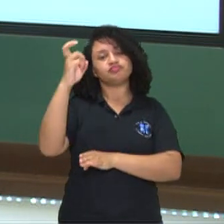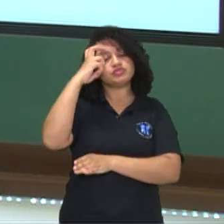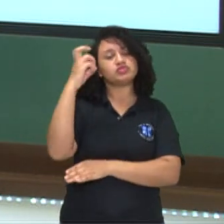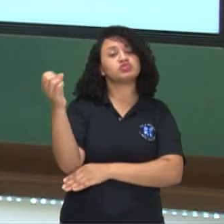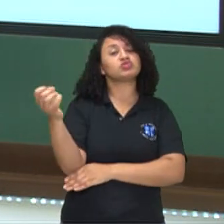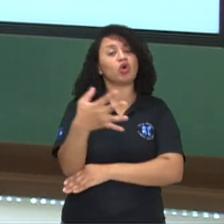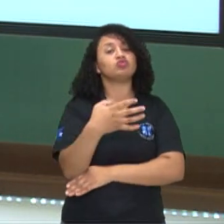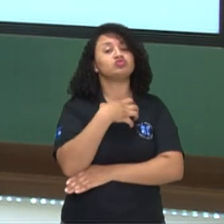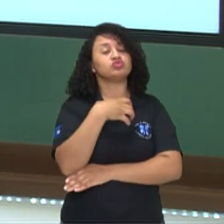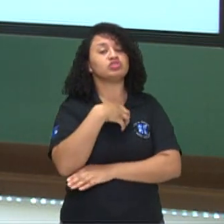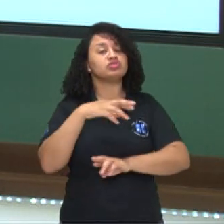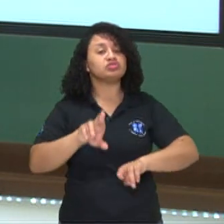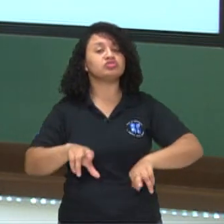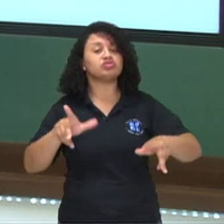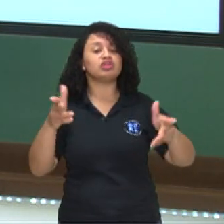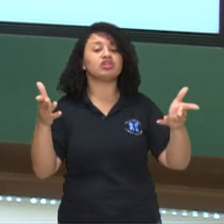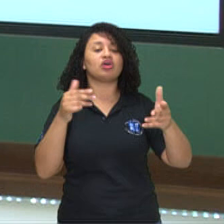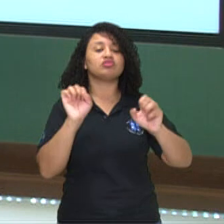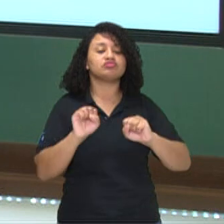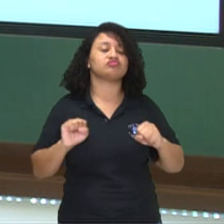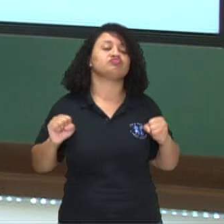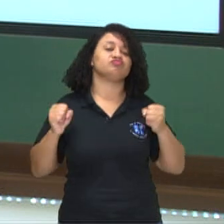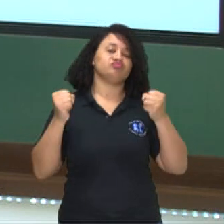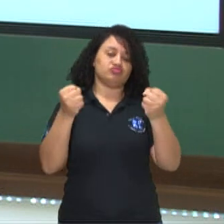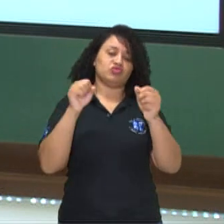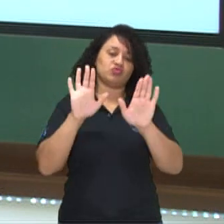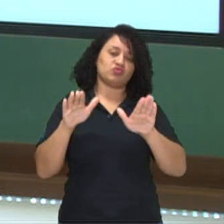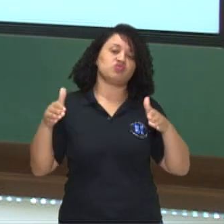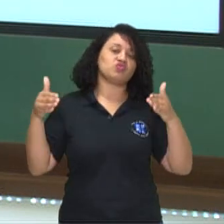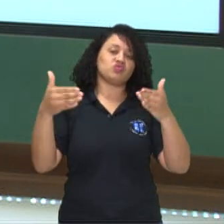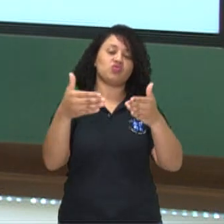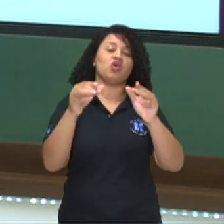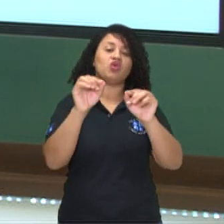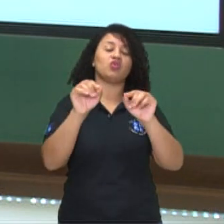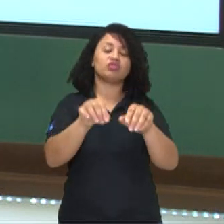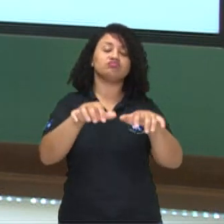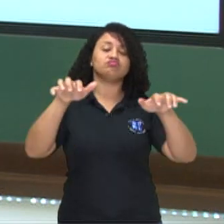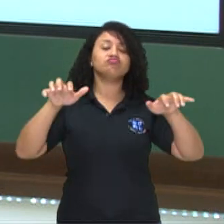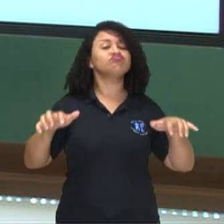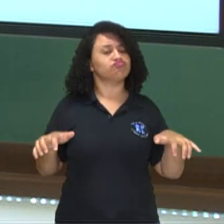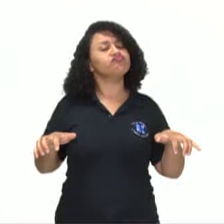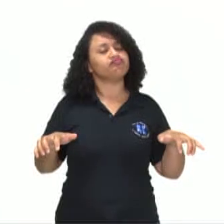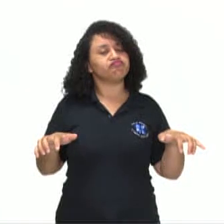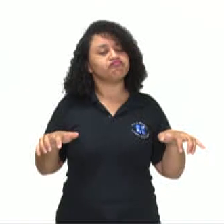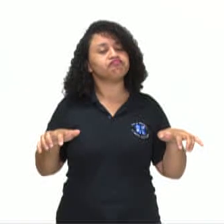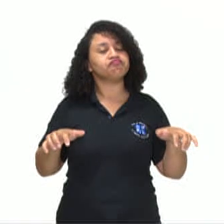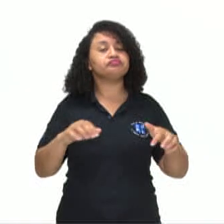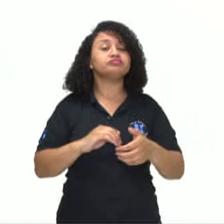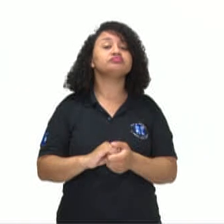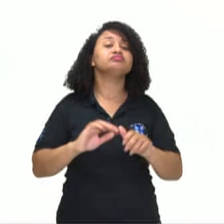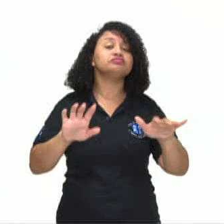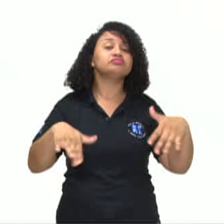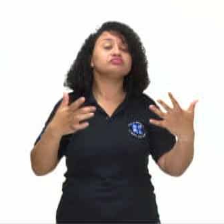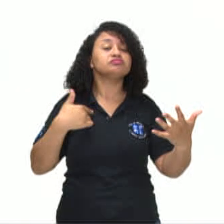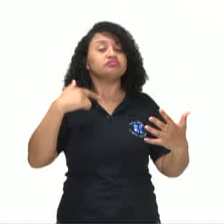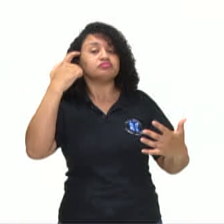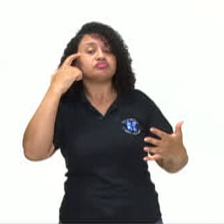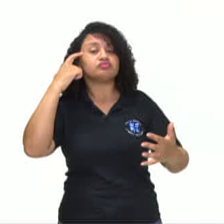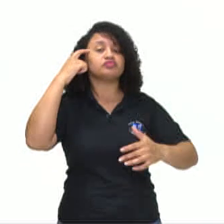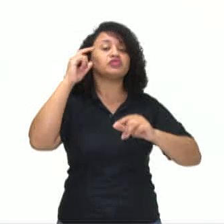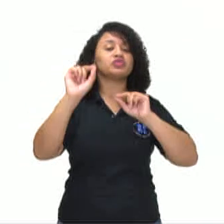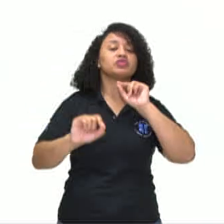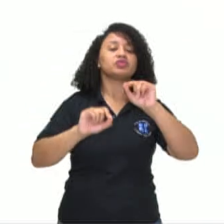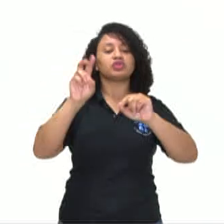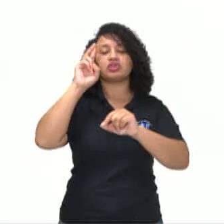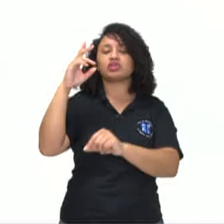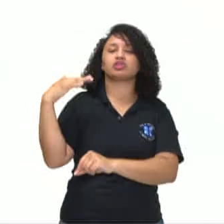desenhadas aí com o fortalecimento, com a centralização da monarquia, né? Refletindo inclusive na história